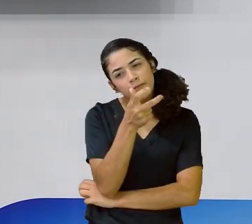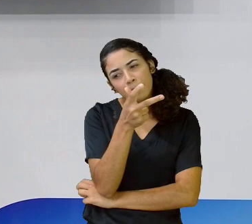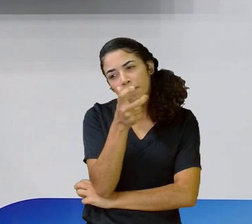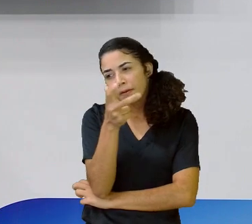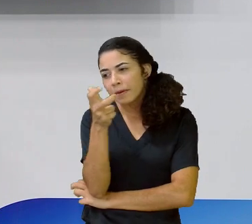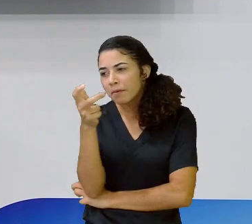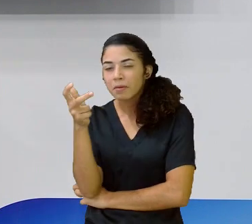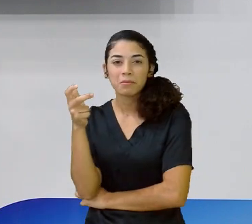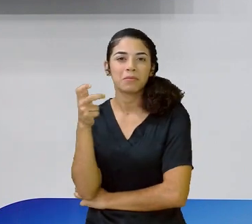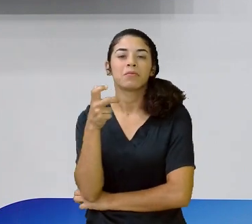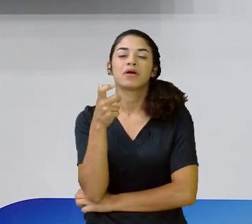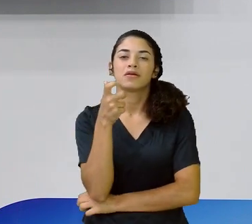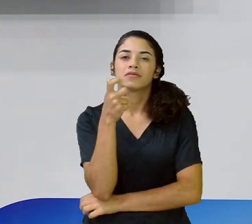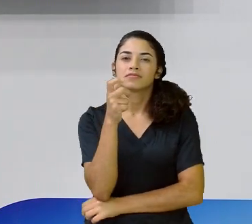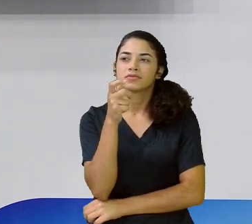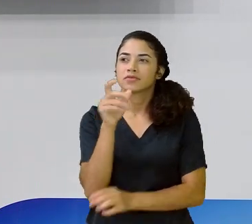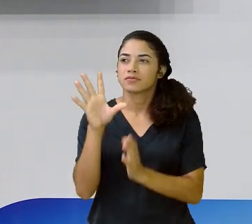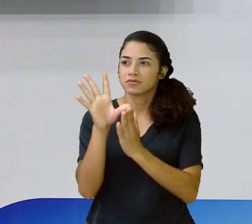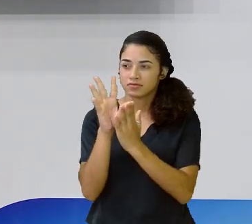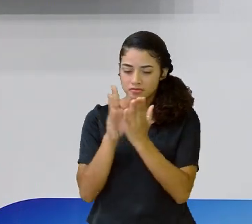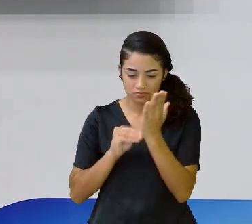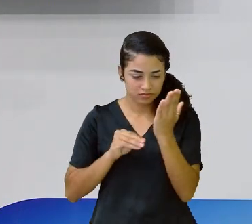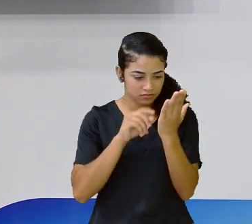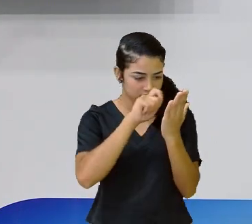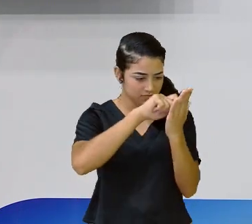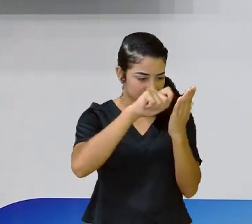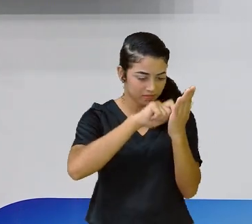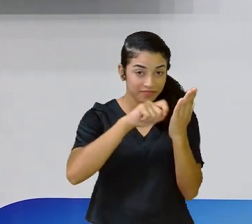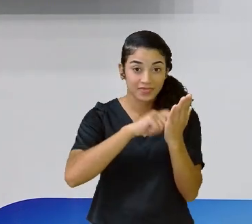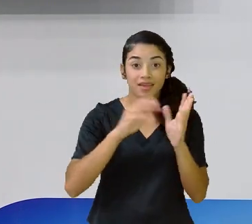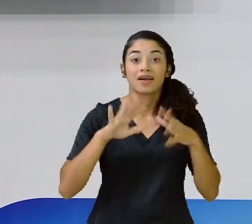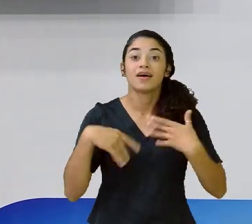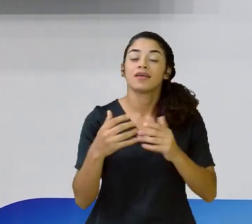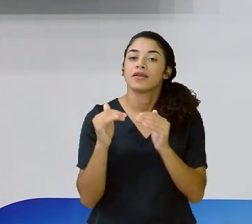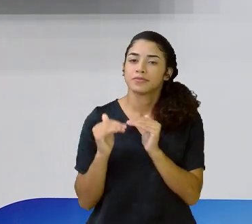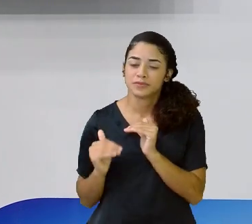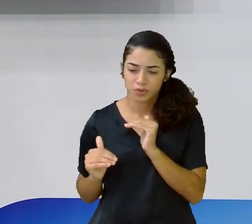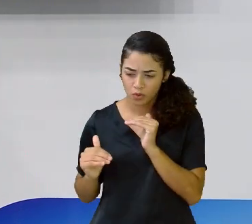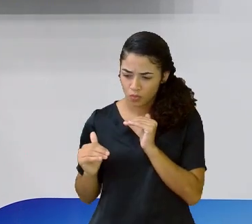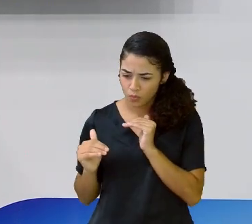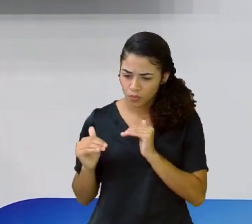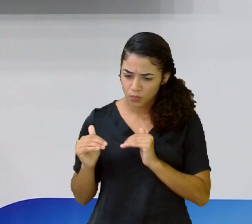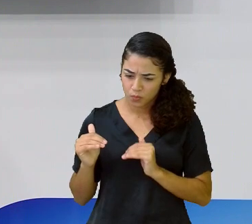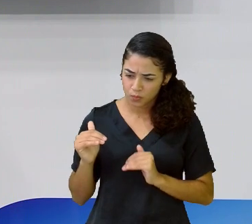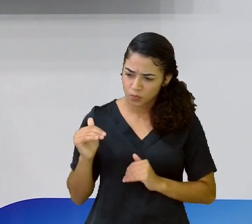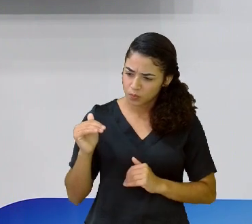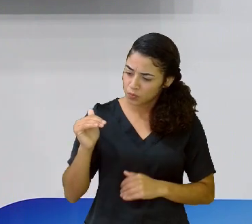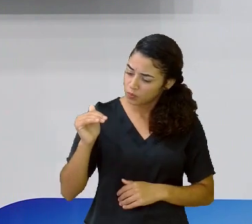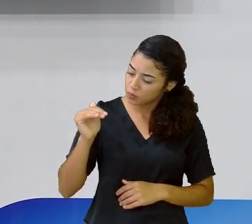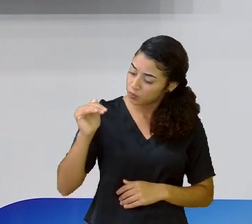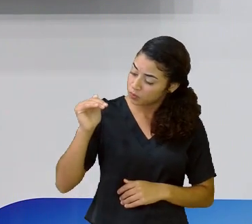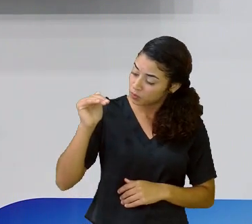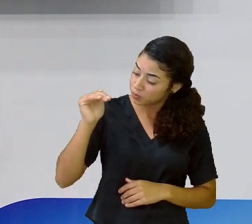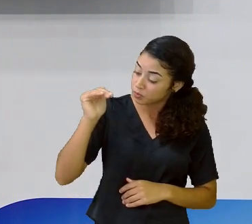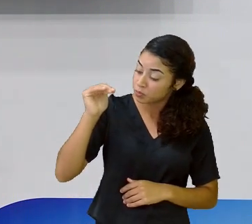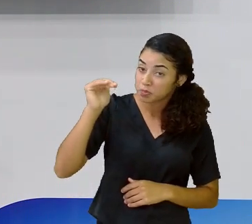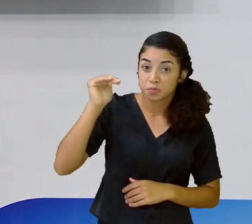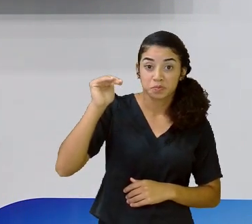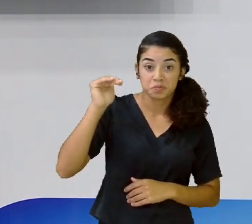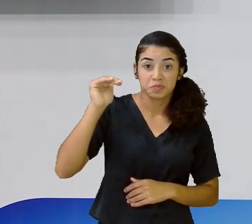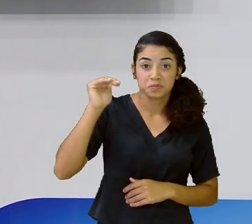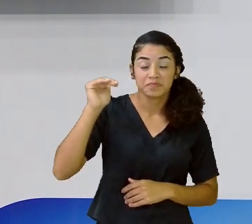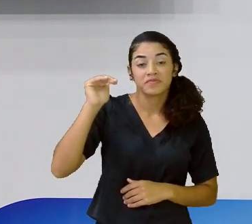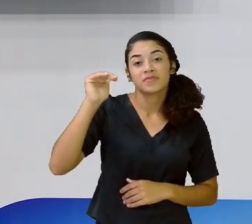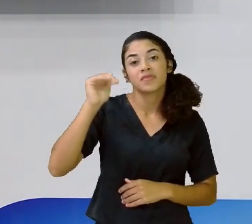naquele ambiente e ela começou a pintar. E ela foi crescendo, foi evoluindo como